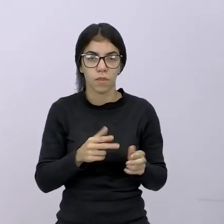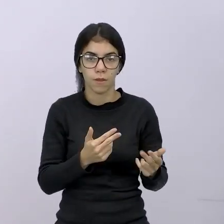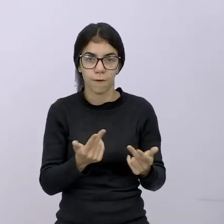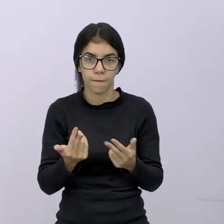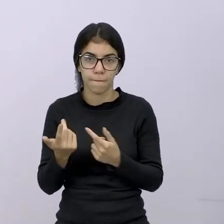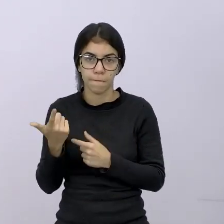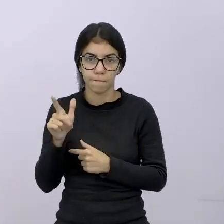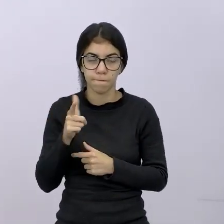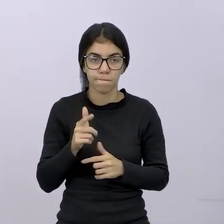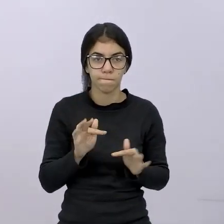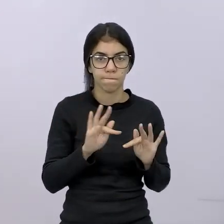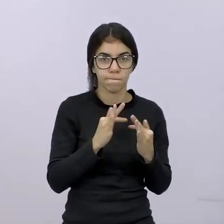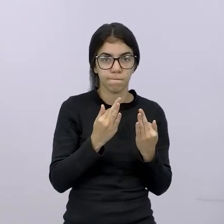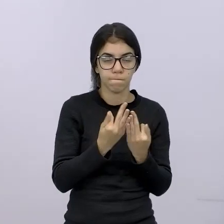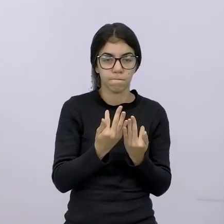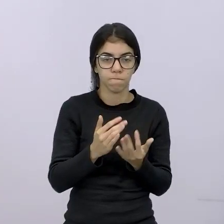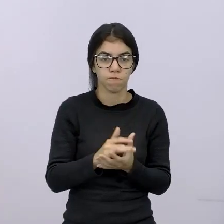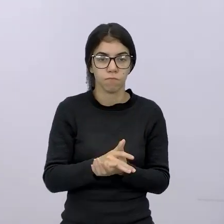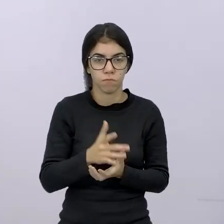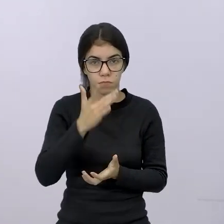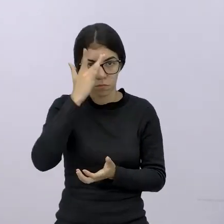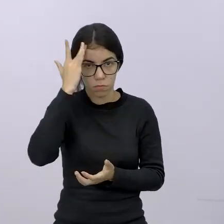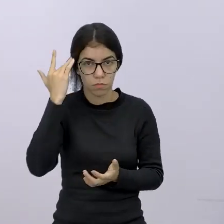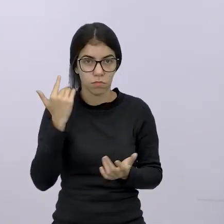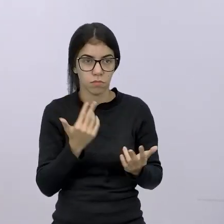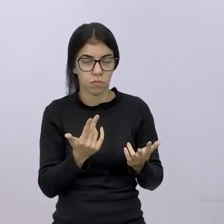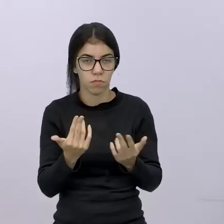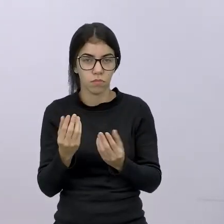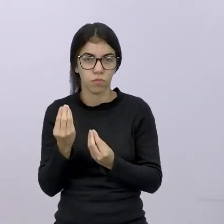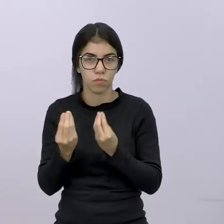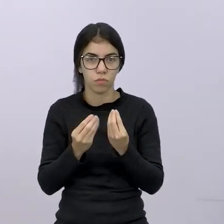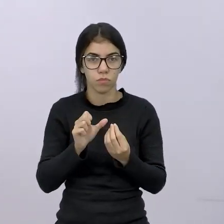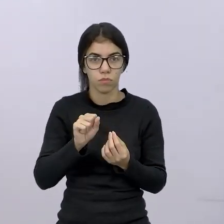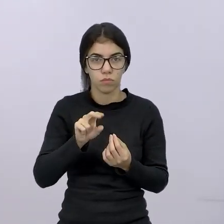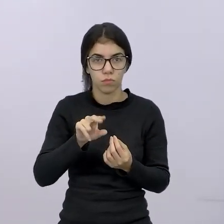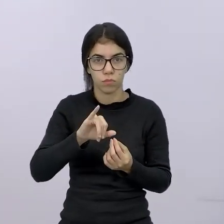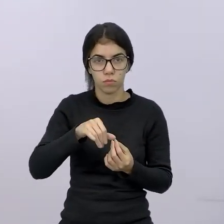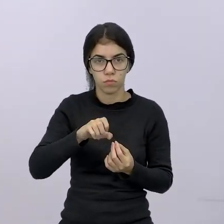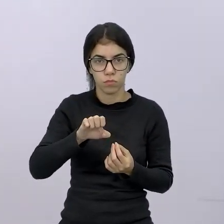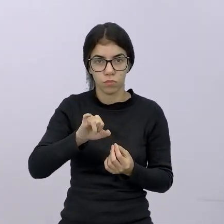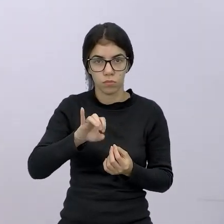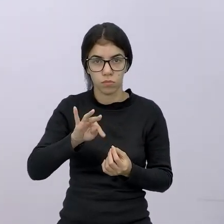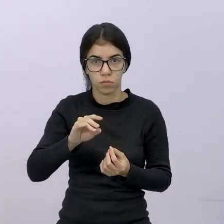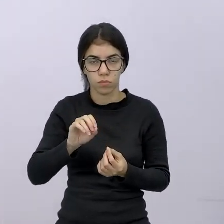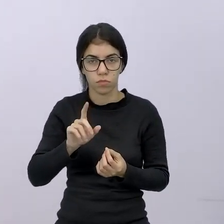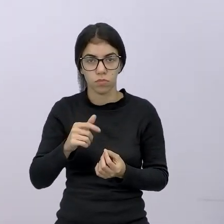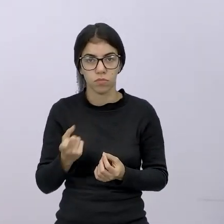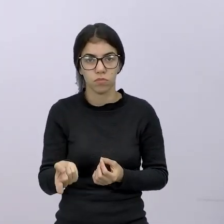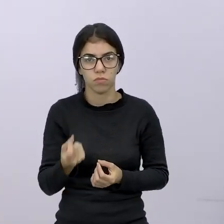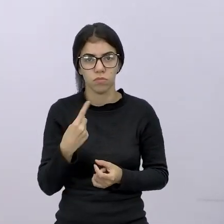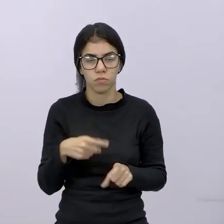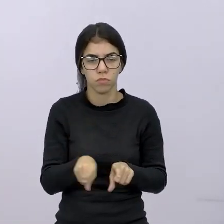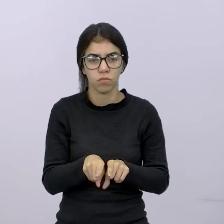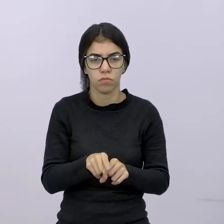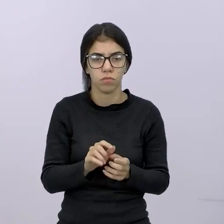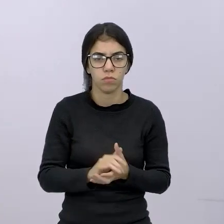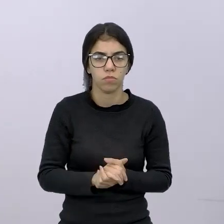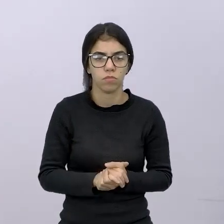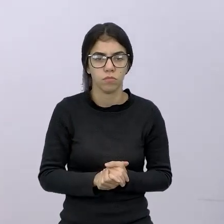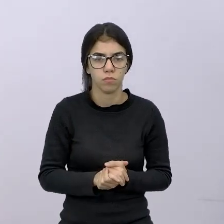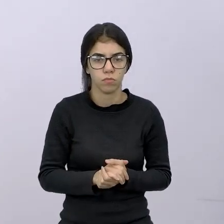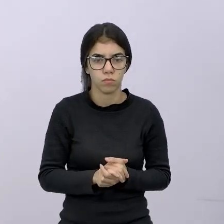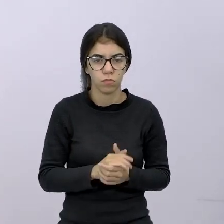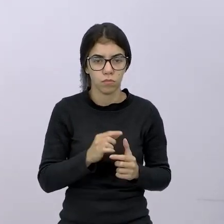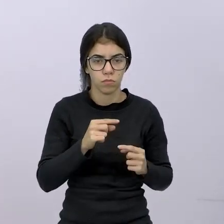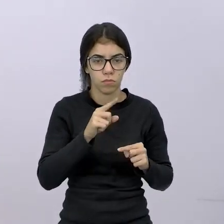os seus familiares, pessoas que são muito semelhantes a ela, como sujeitos, e aquilo que é estranho a ela como